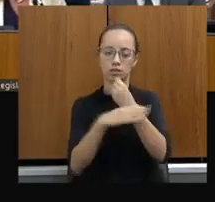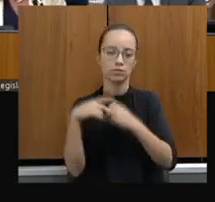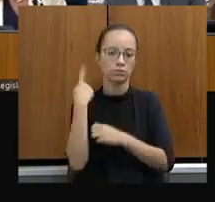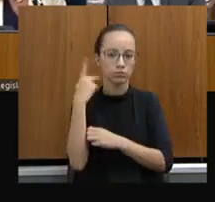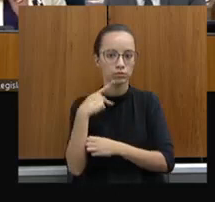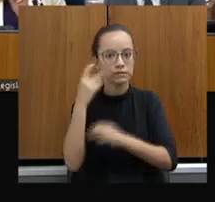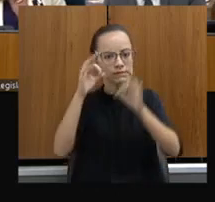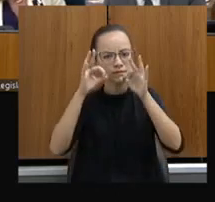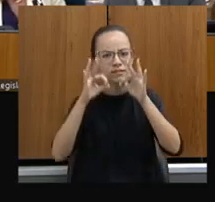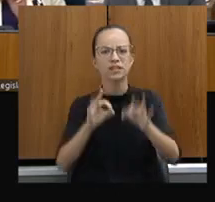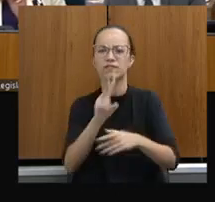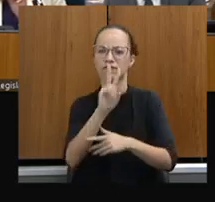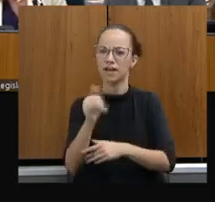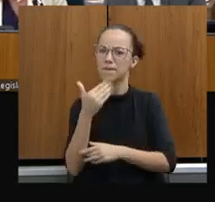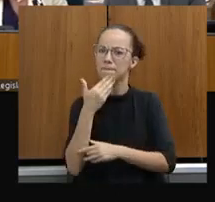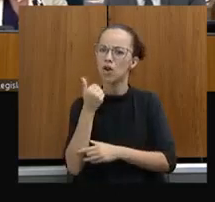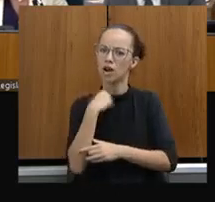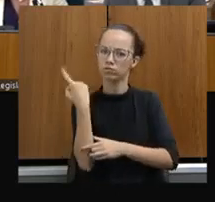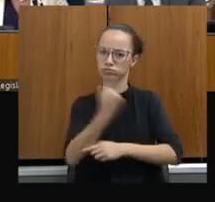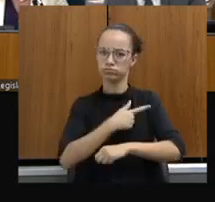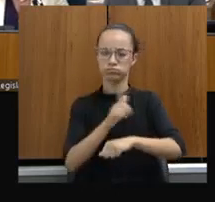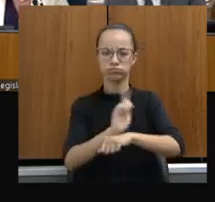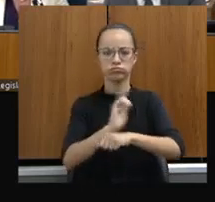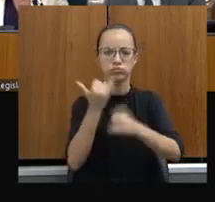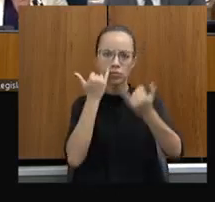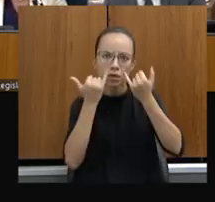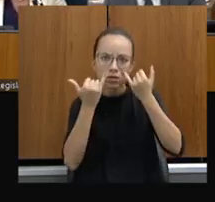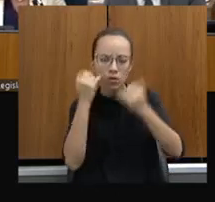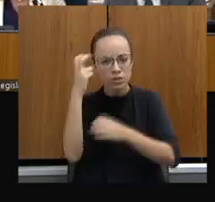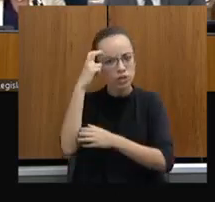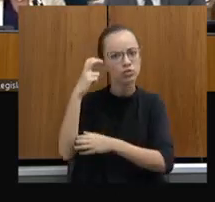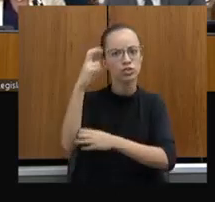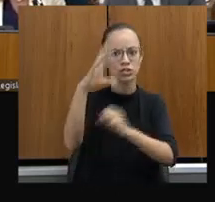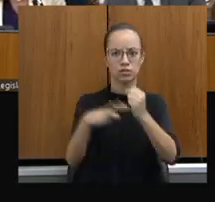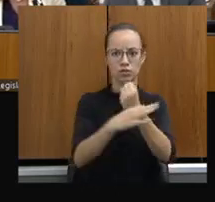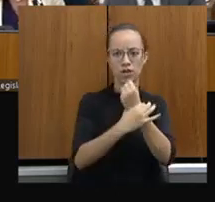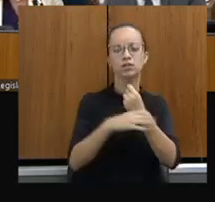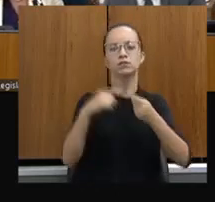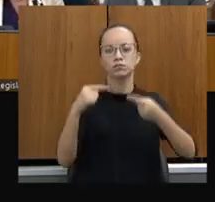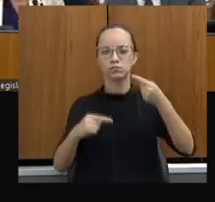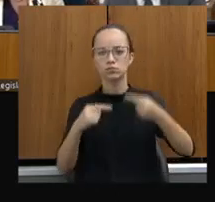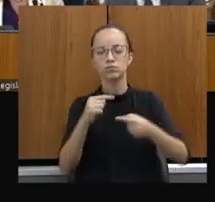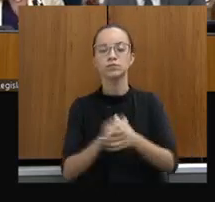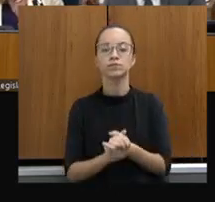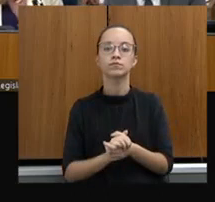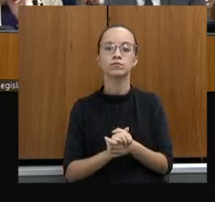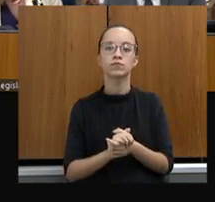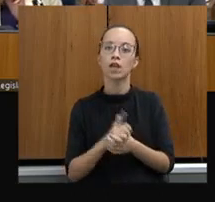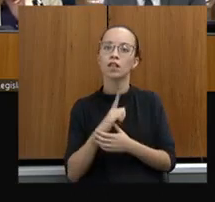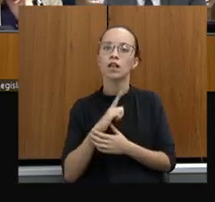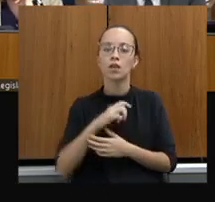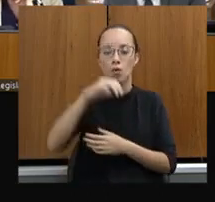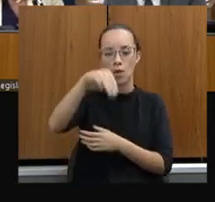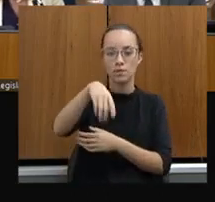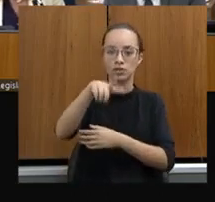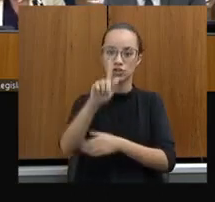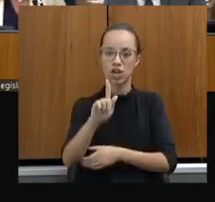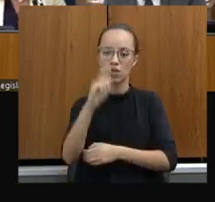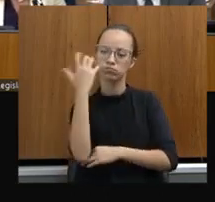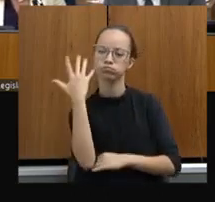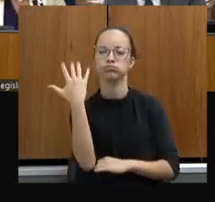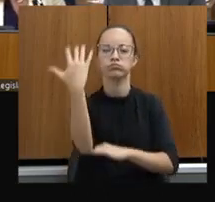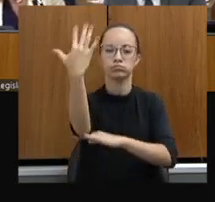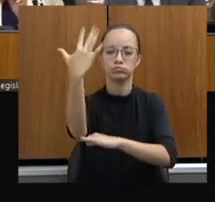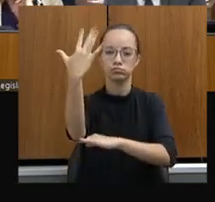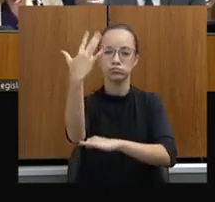com toda certeza vai melhorar muito a nossa gestão de dados e inteligência e Segurança Pública a gente teve o MG florestas com aplicação